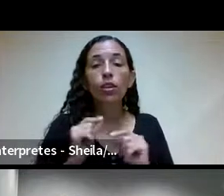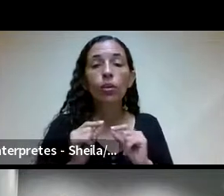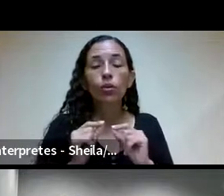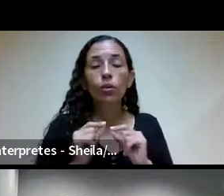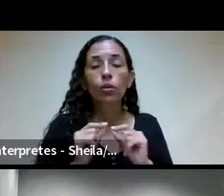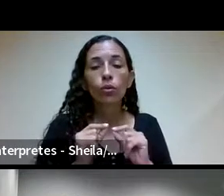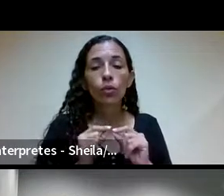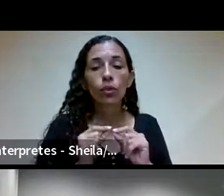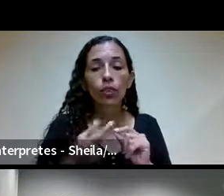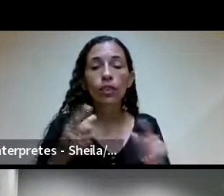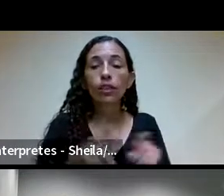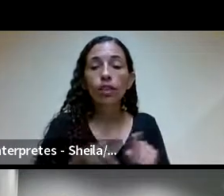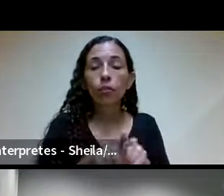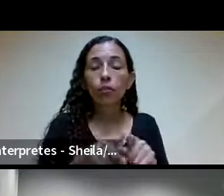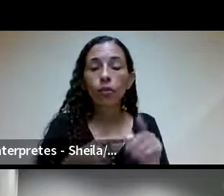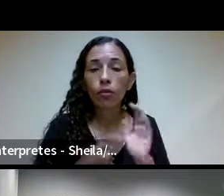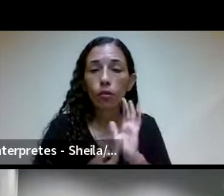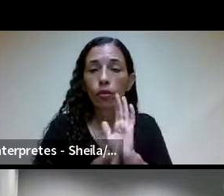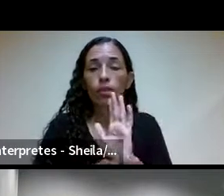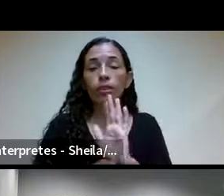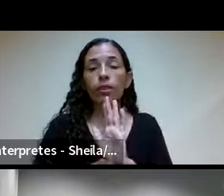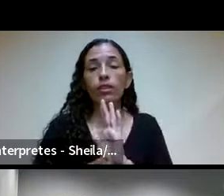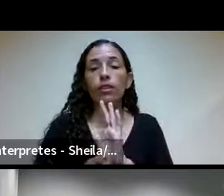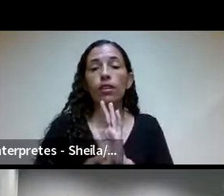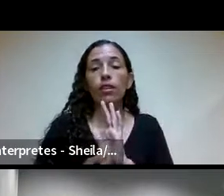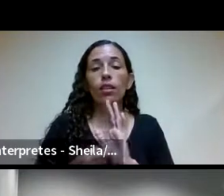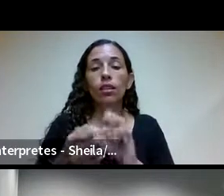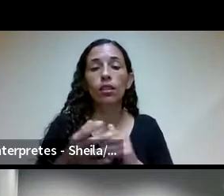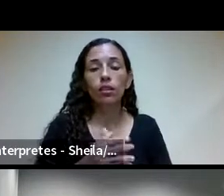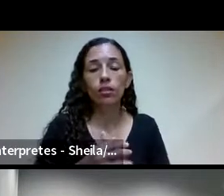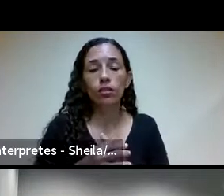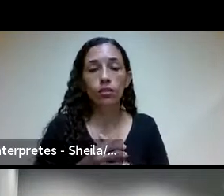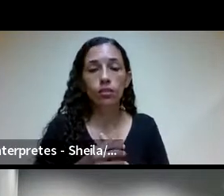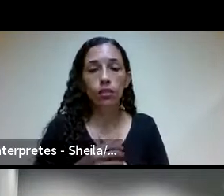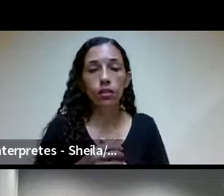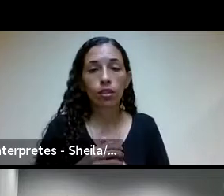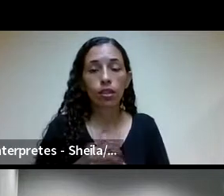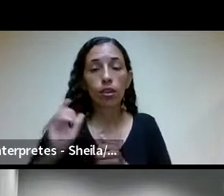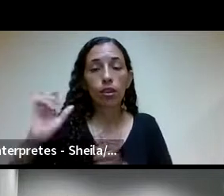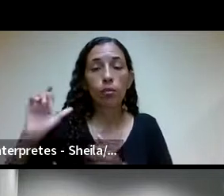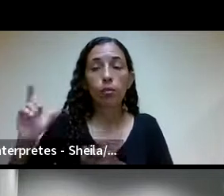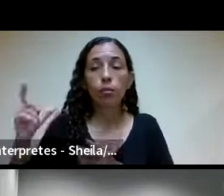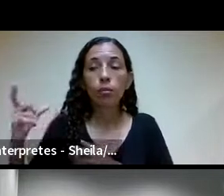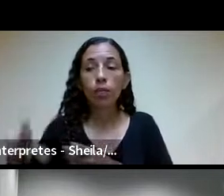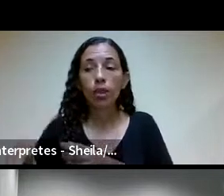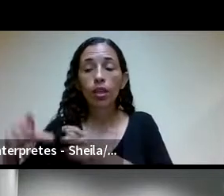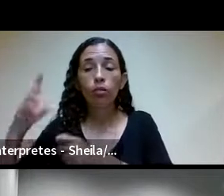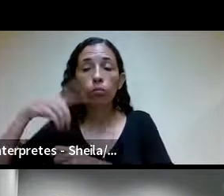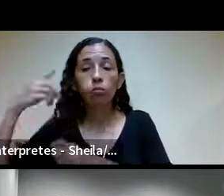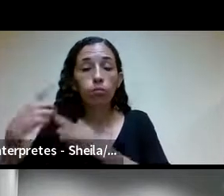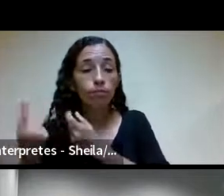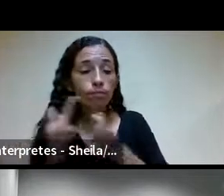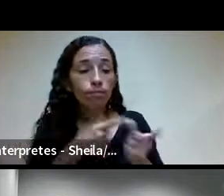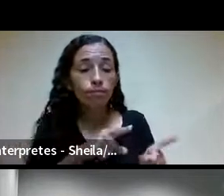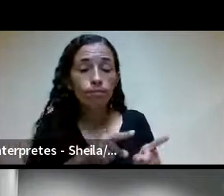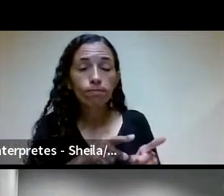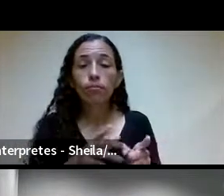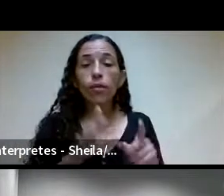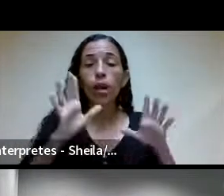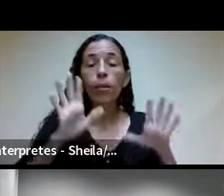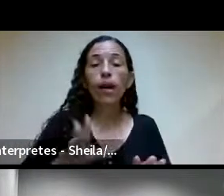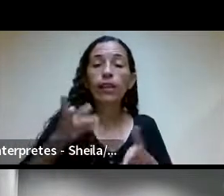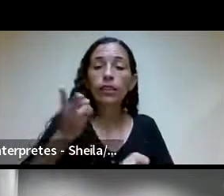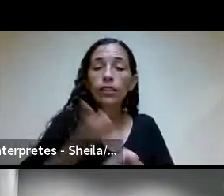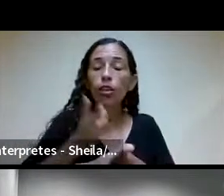foi citado pela parte adversa como favorável à tese defensiva. Porém, a exceção contida